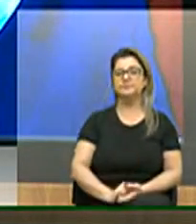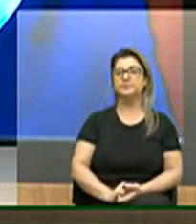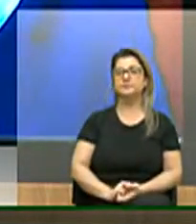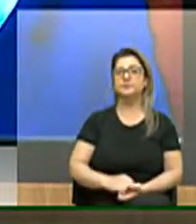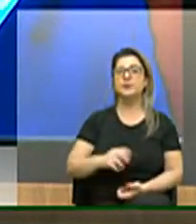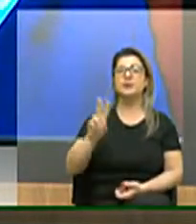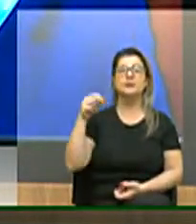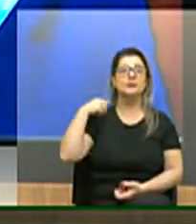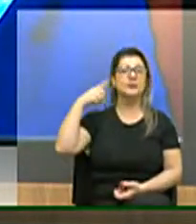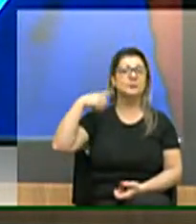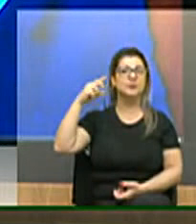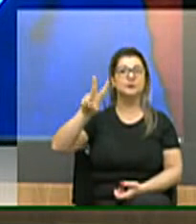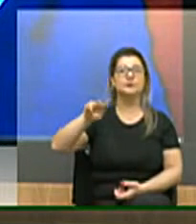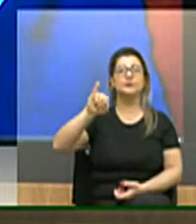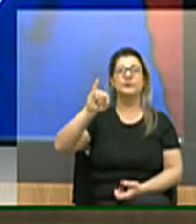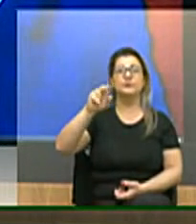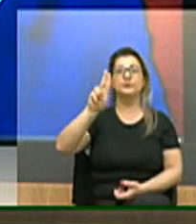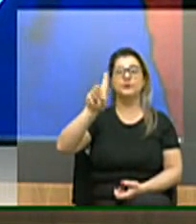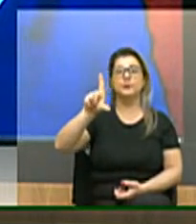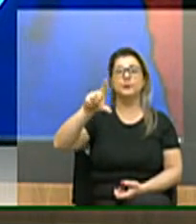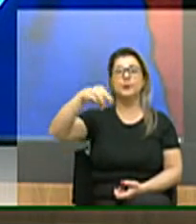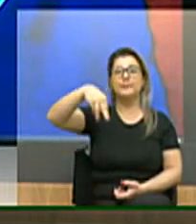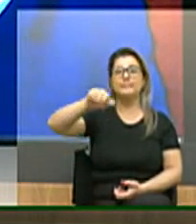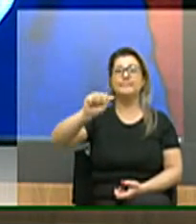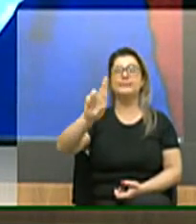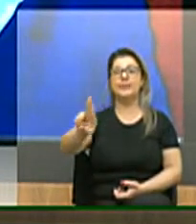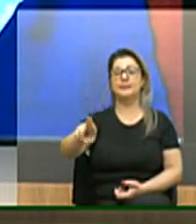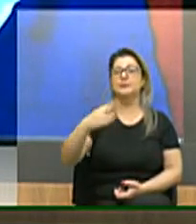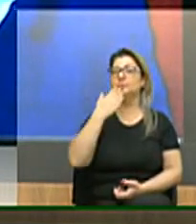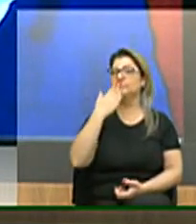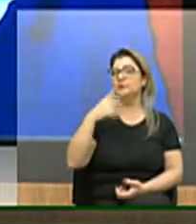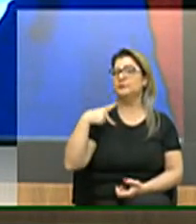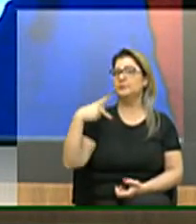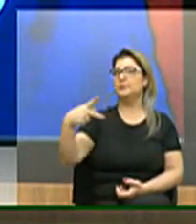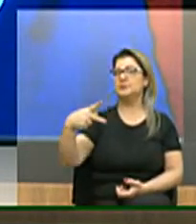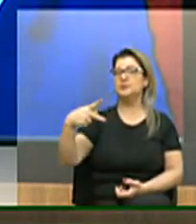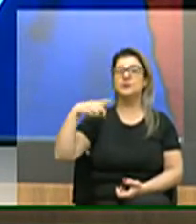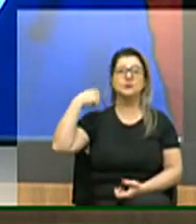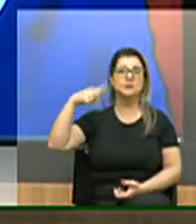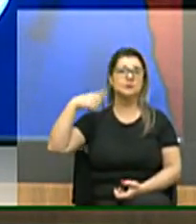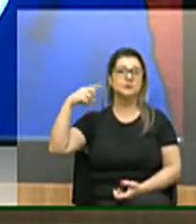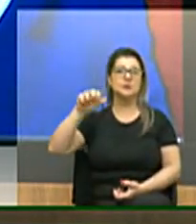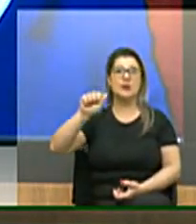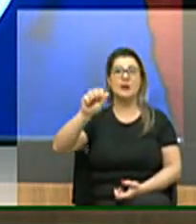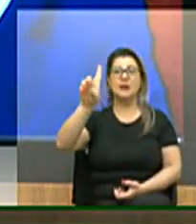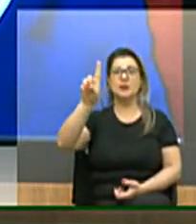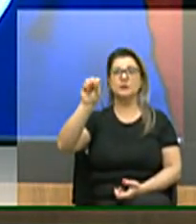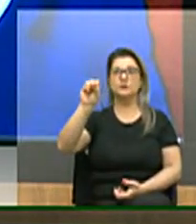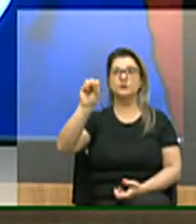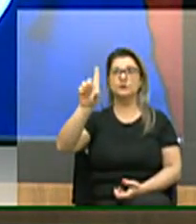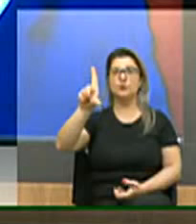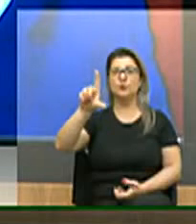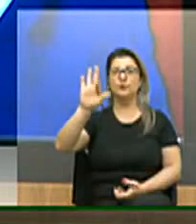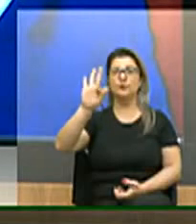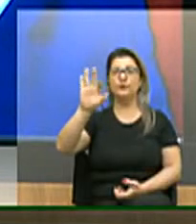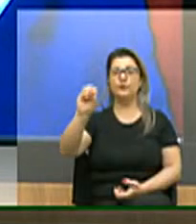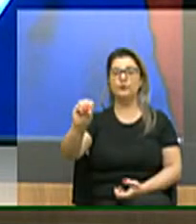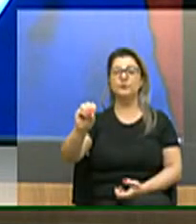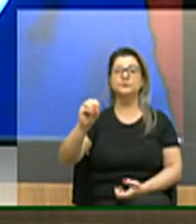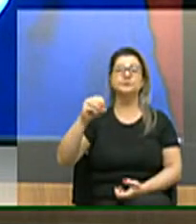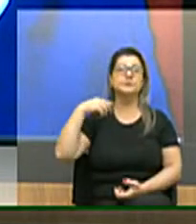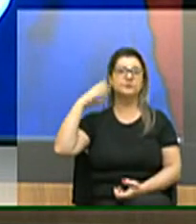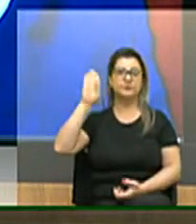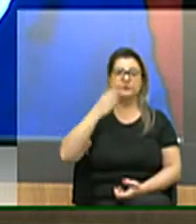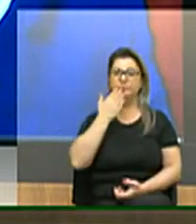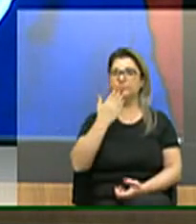Zanquim. Favorável, presidente. Deputado Adolfo Brito. Voto a favor, presidente. Deputado Frederico Antunes.